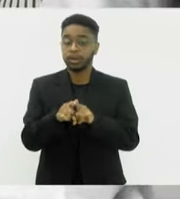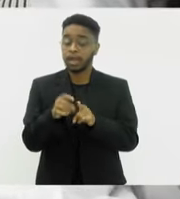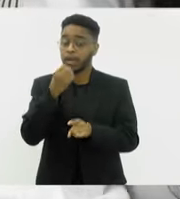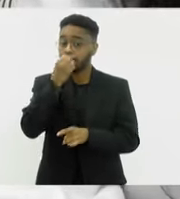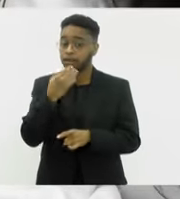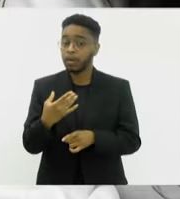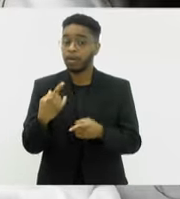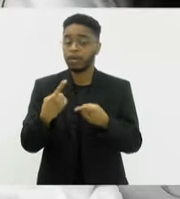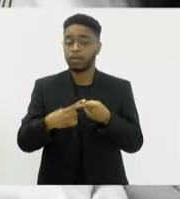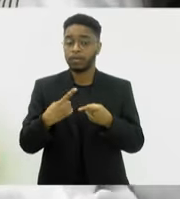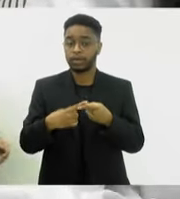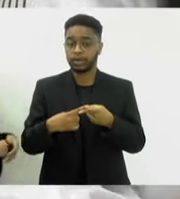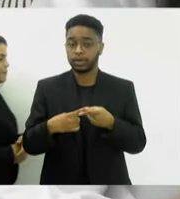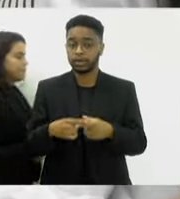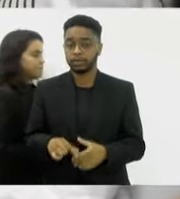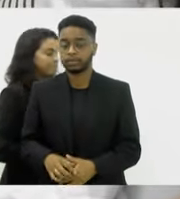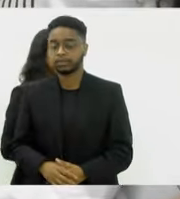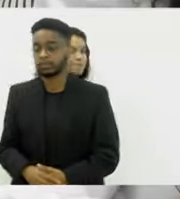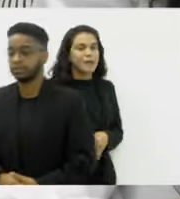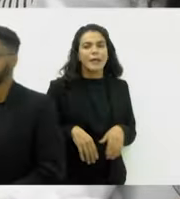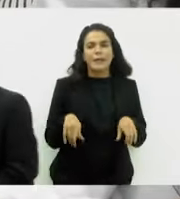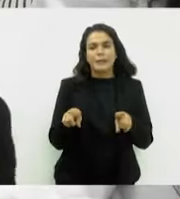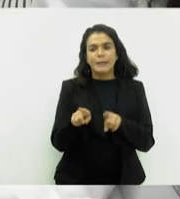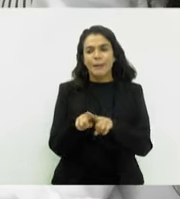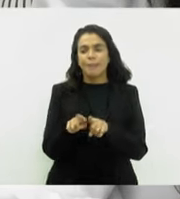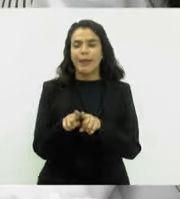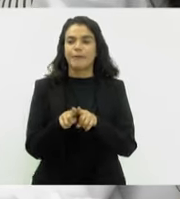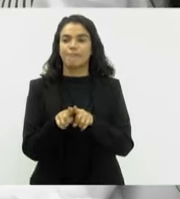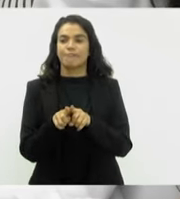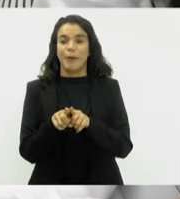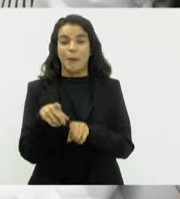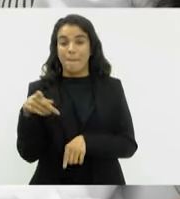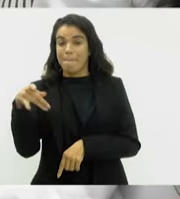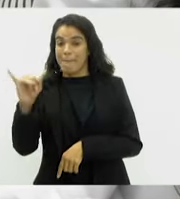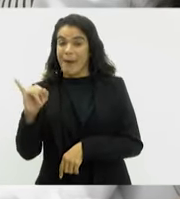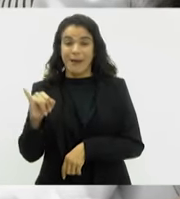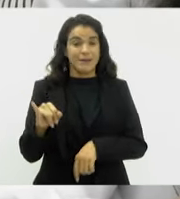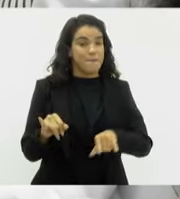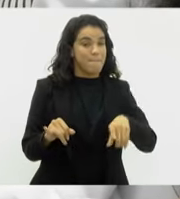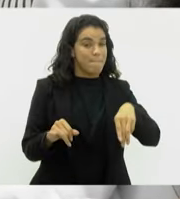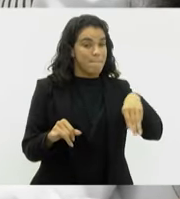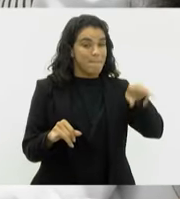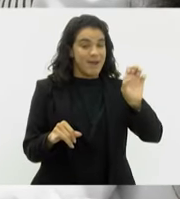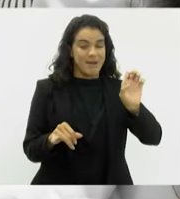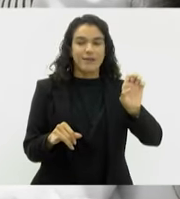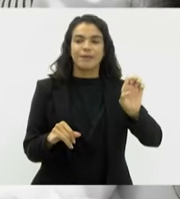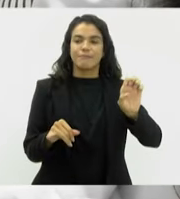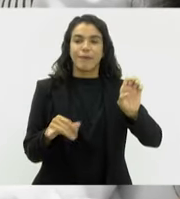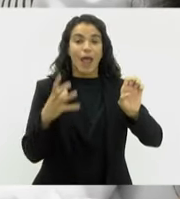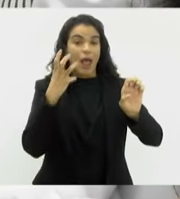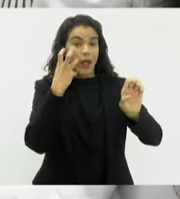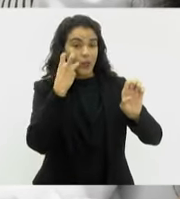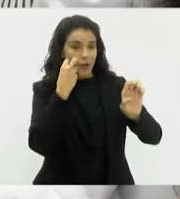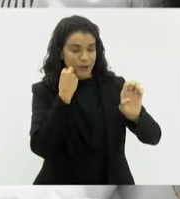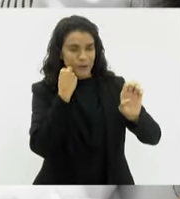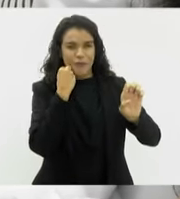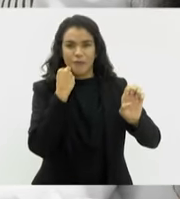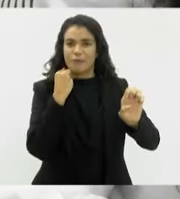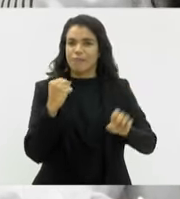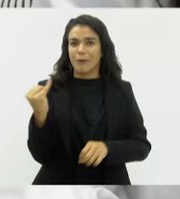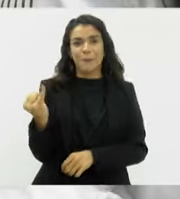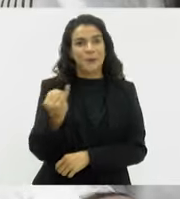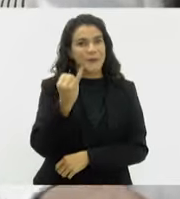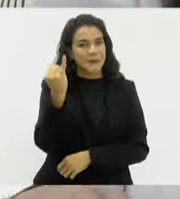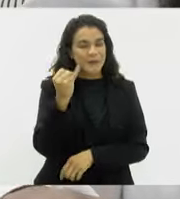porque ele abarca também, ele contempla pais e mães adotivos. Acho isso muito